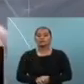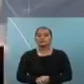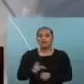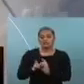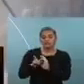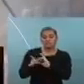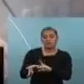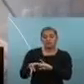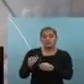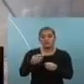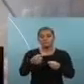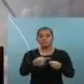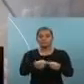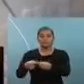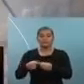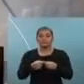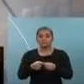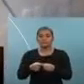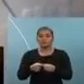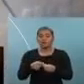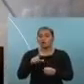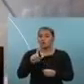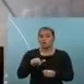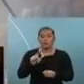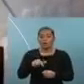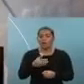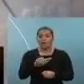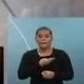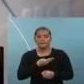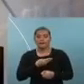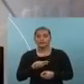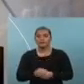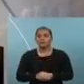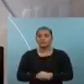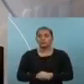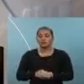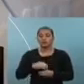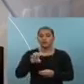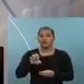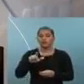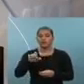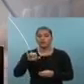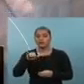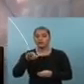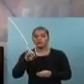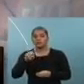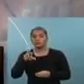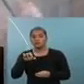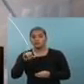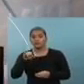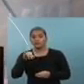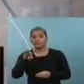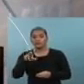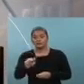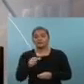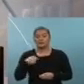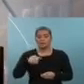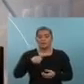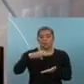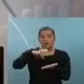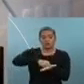os municípios que não são co-amigos, eu acho que até por parte eleitoreira. Então fica aqui o meu